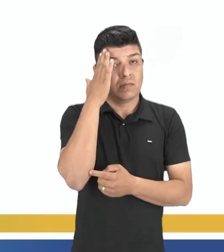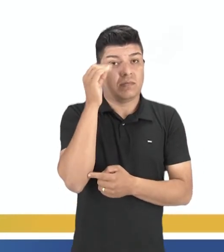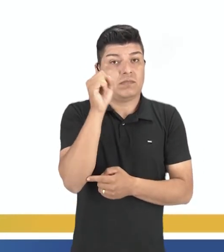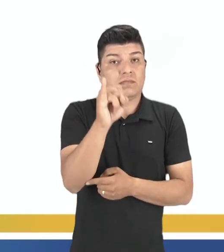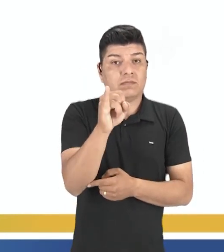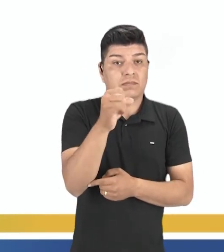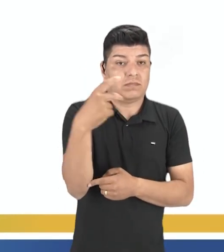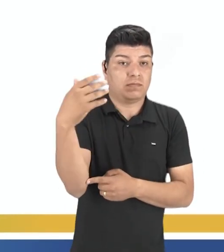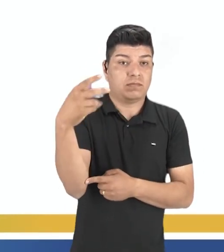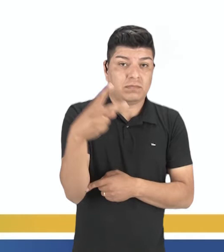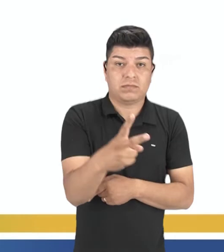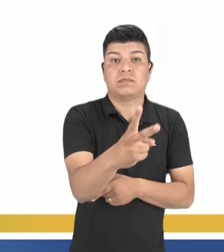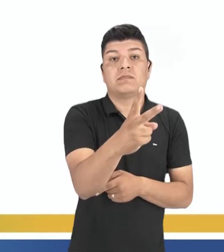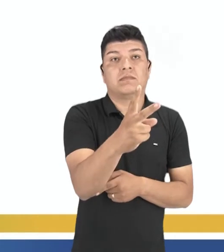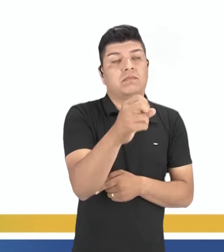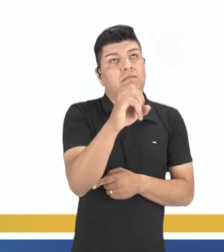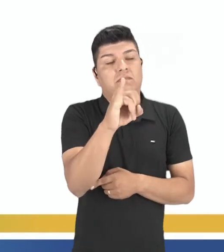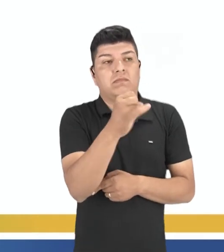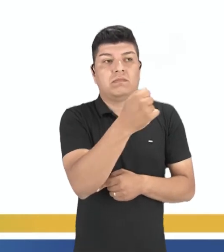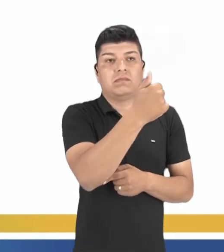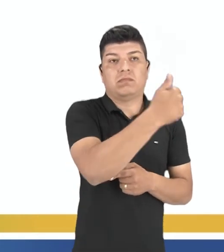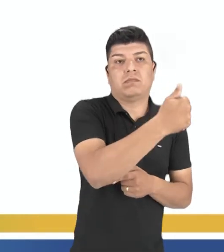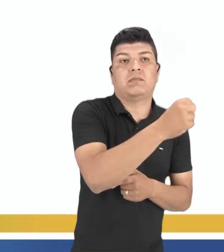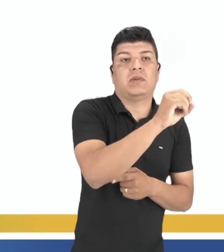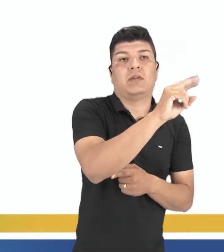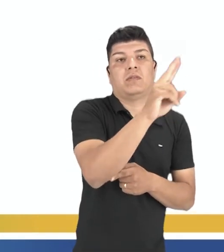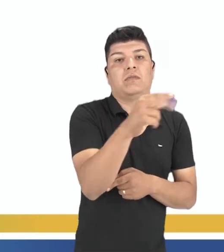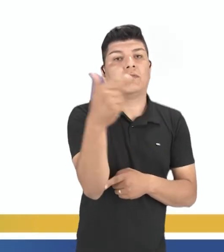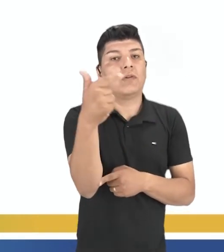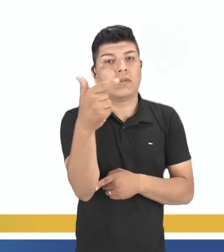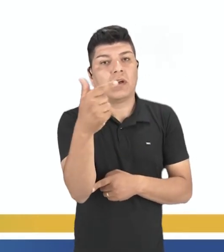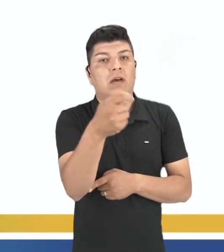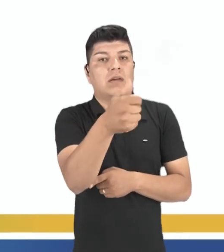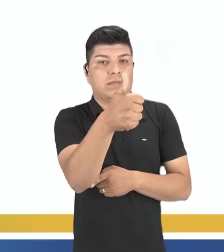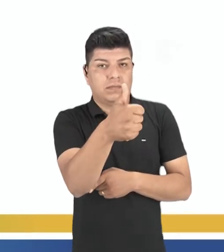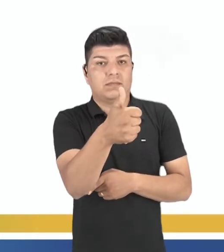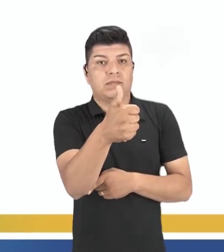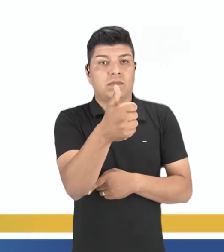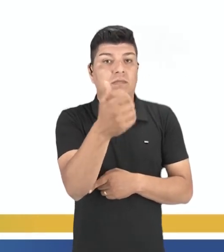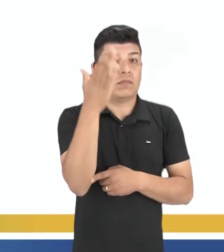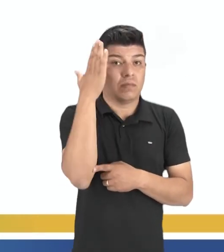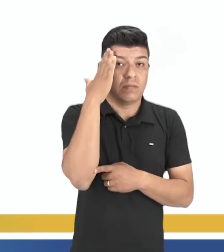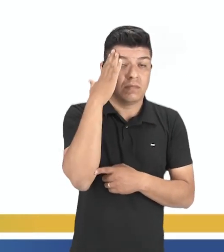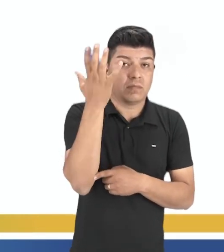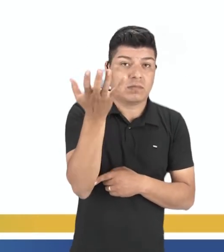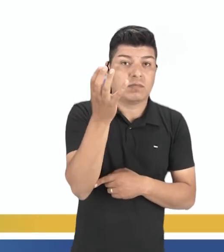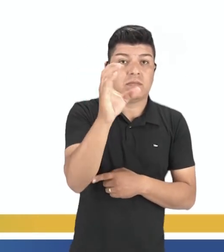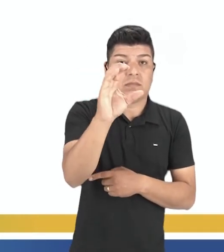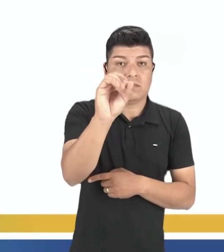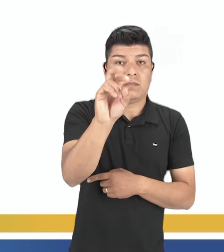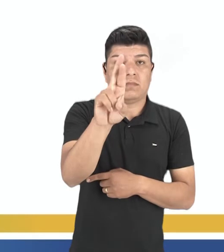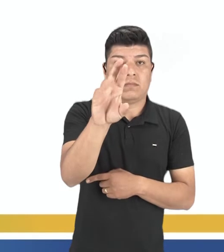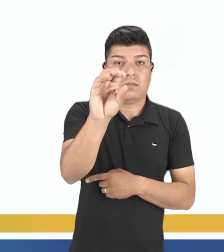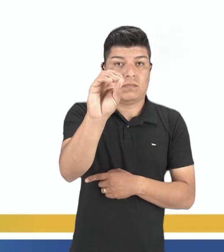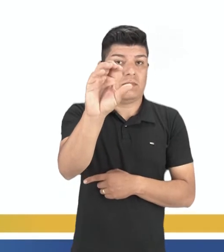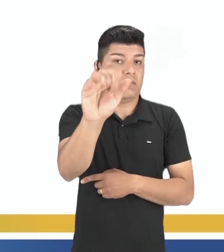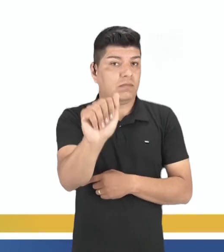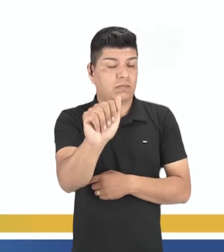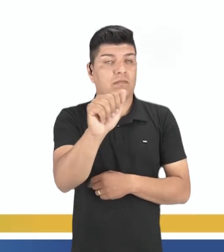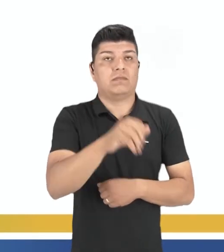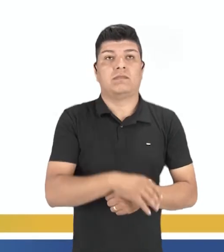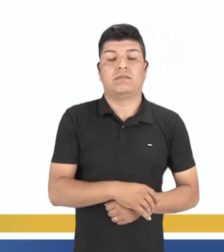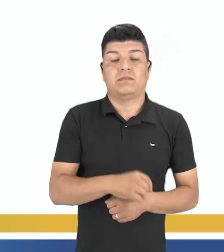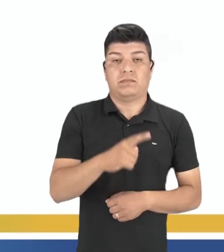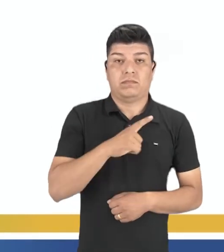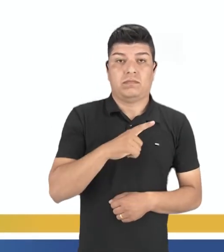eventos simultâneos. Não interessa se vai dar na primeira ou na segunda moeda. O interessante é que eu quero saber se vai dar o coroa. Então, se eu tenho